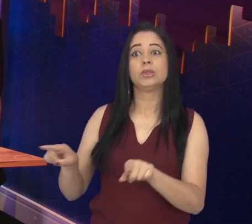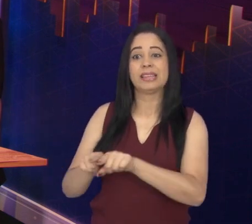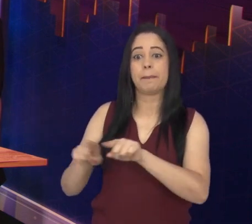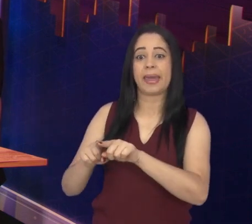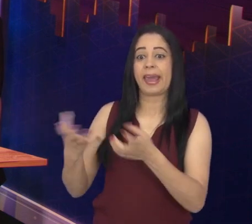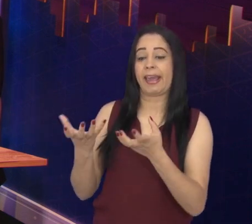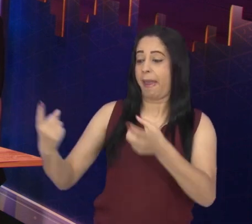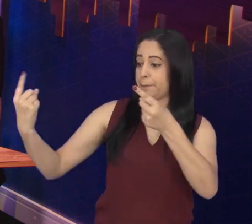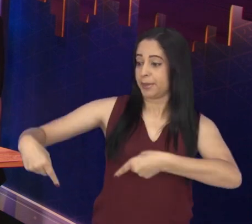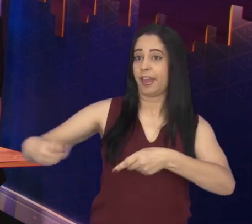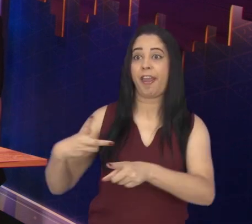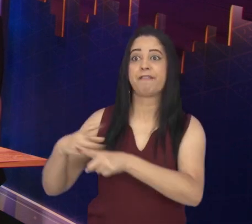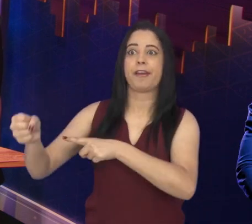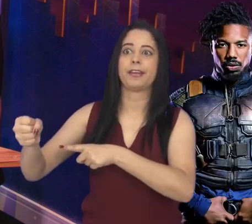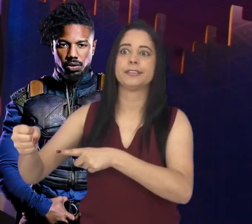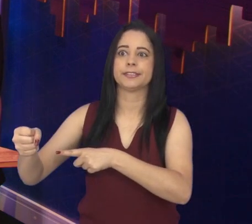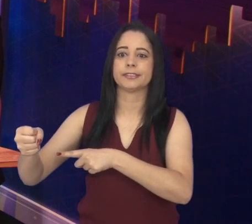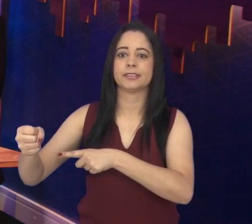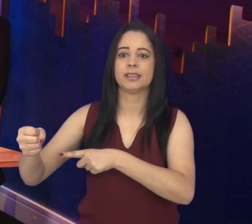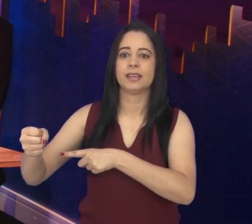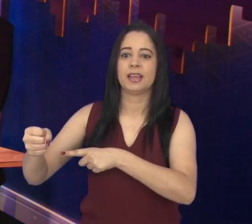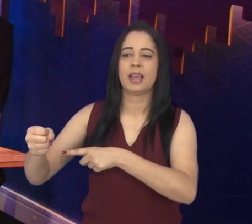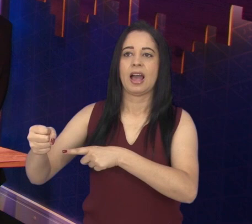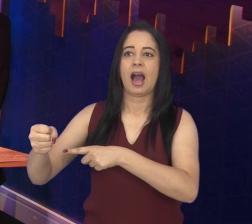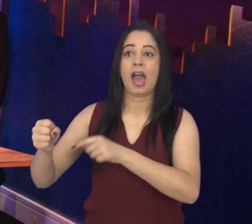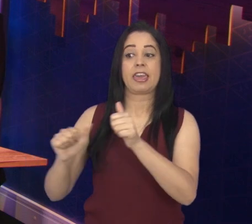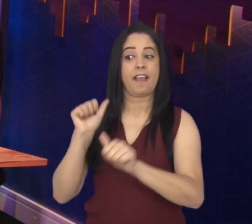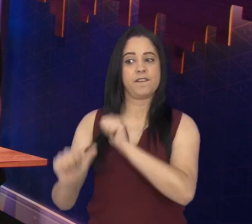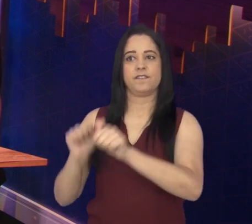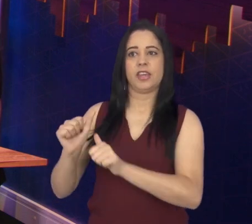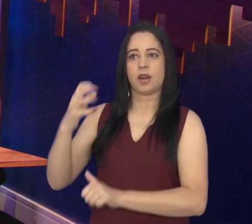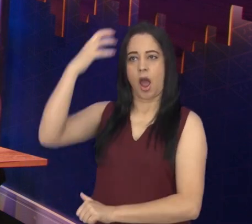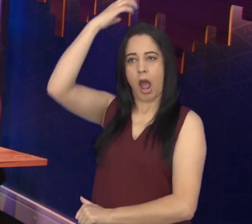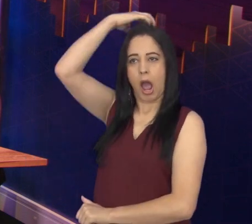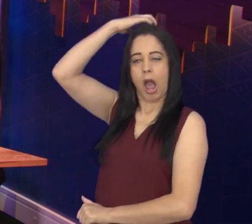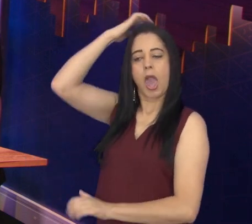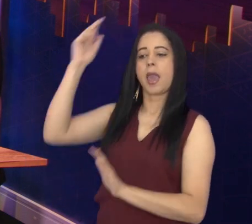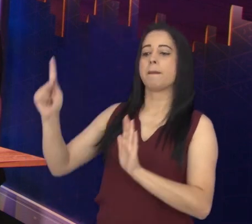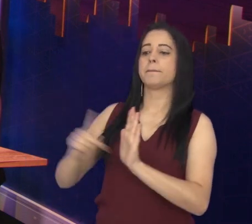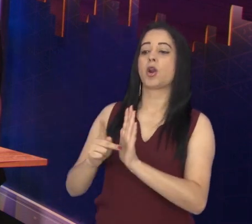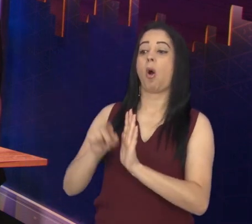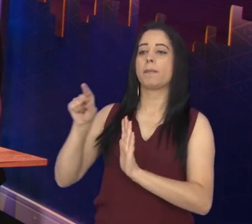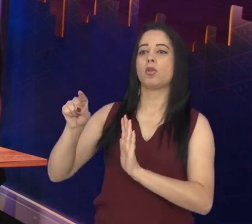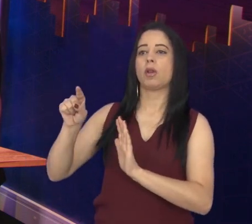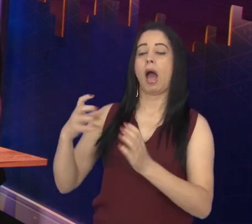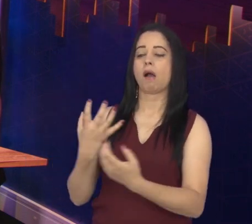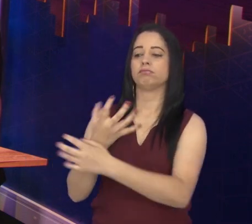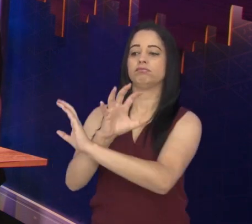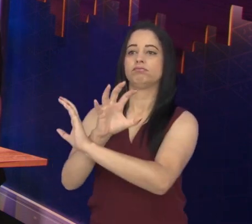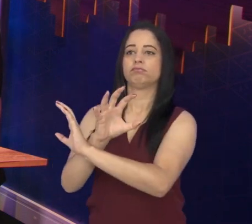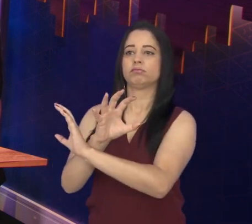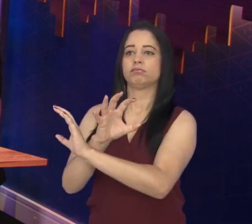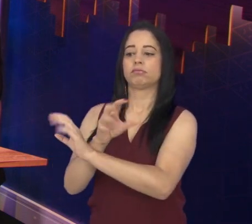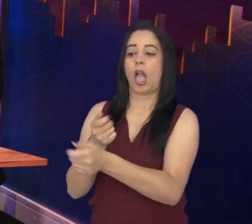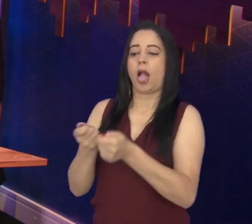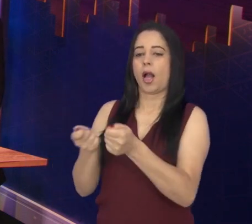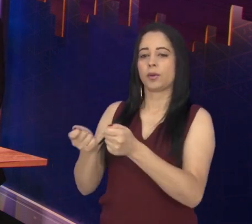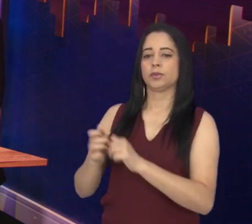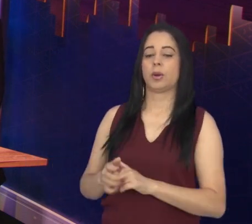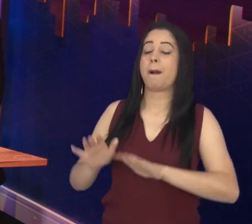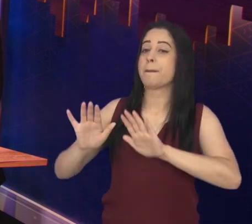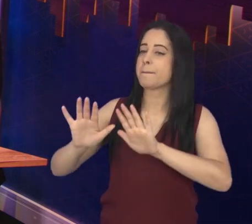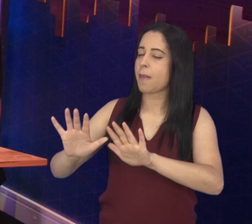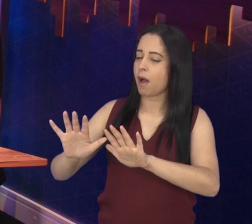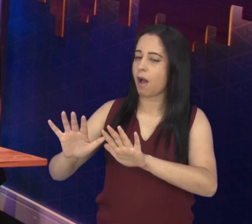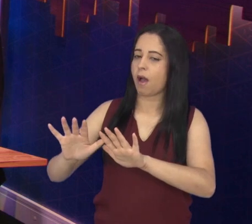também é de sangue real, aparece lá, desafia e ele ganha. Uhum. E aí ele vira novo rei de Wakanda, né?